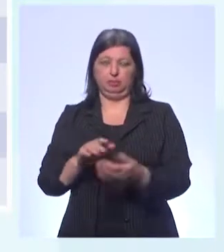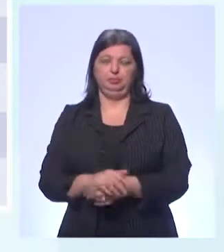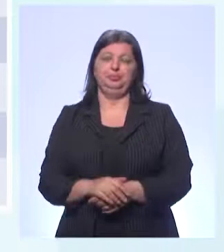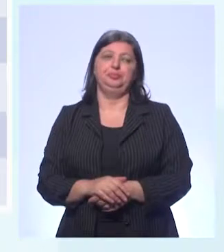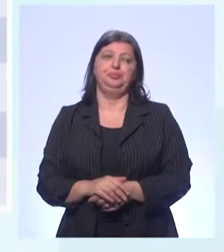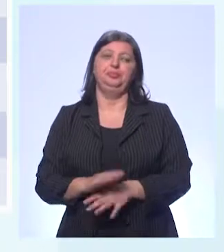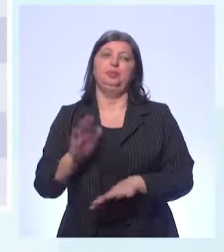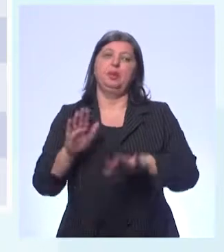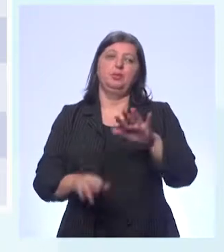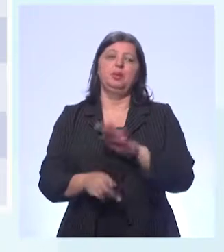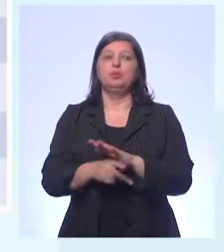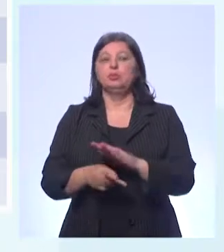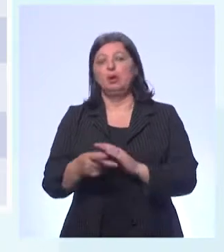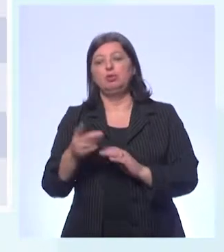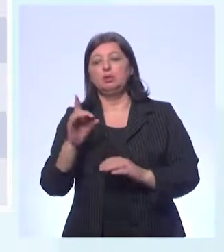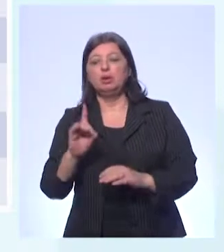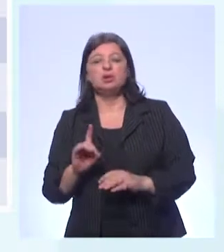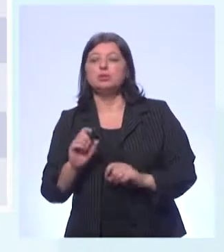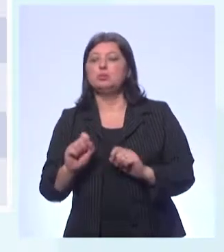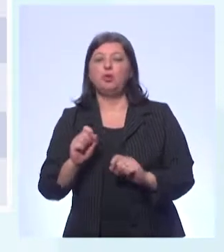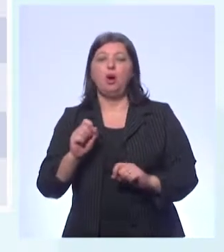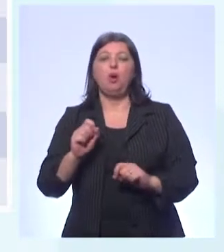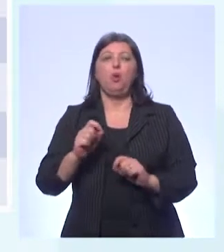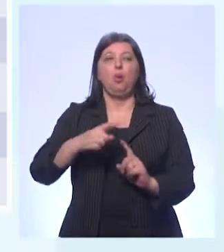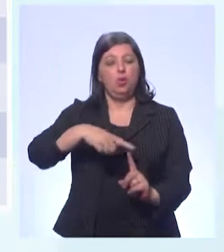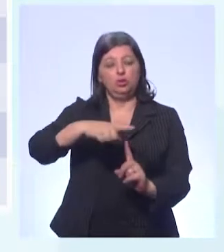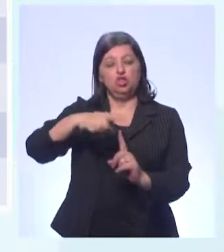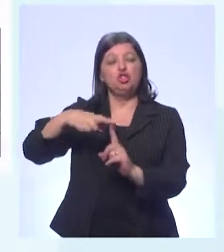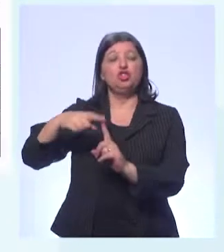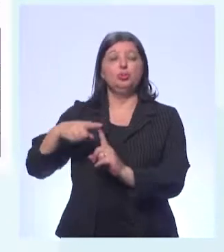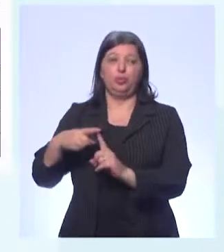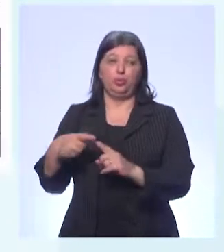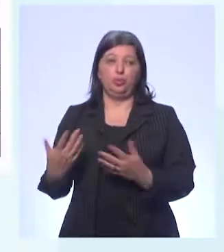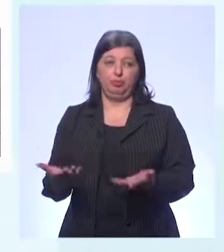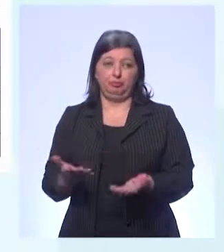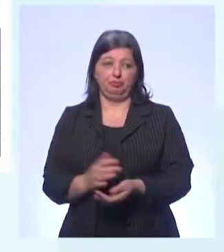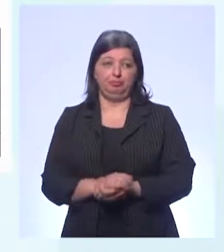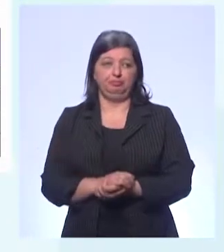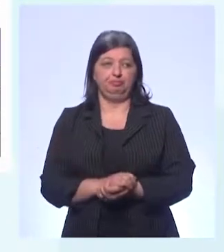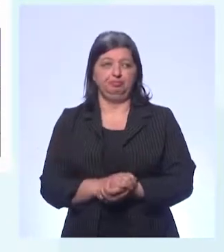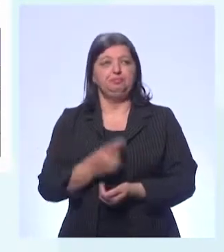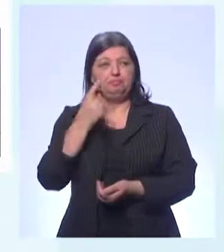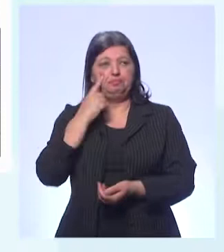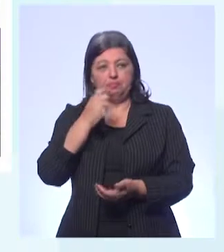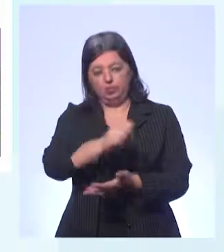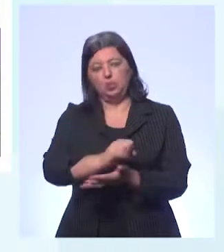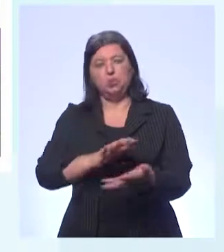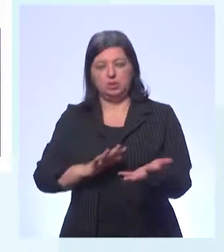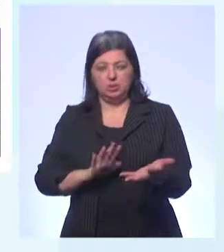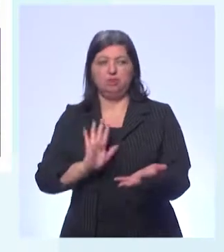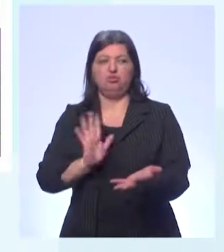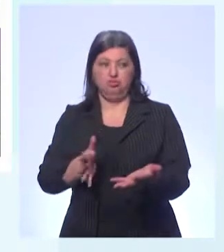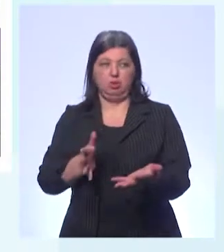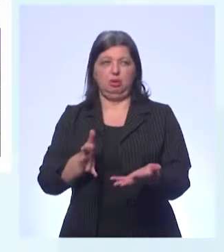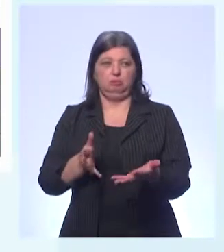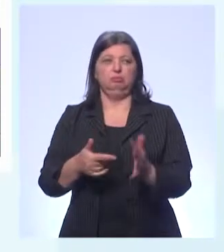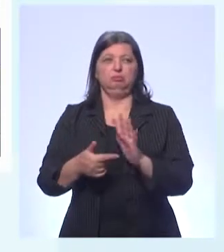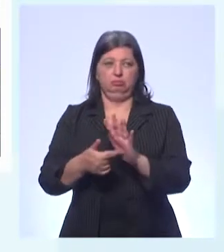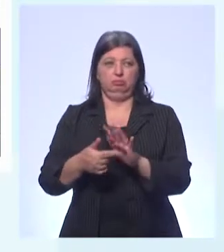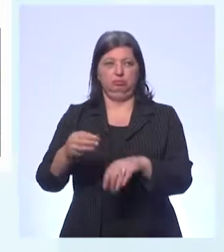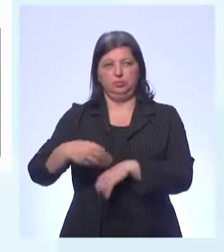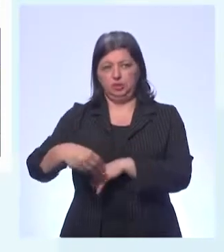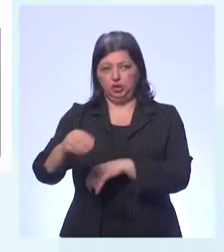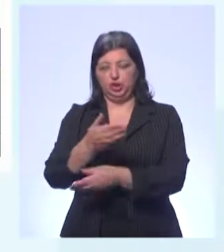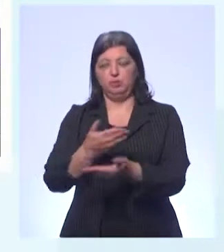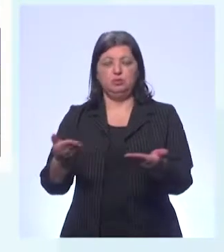plástico, eu consigo identificar que tipo de plástico é. E aqui tem o exercício que eu falei para vocês, que é uma indicação, que